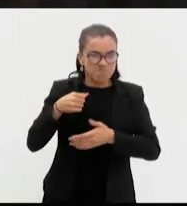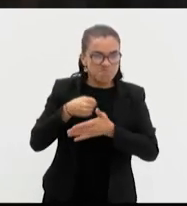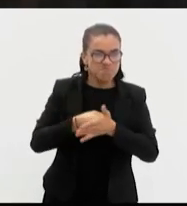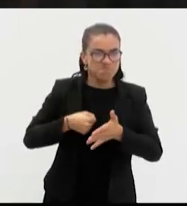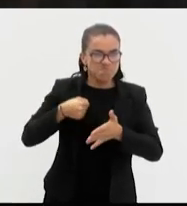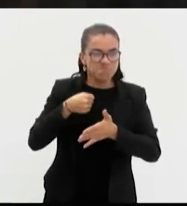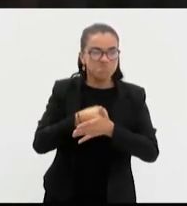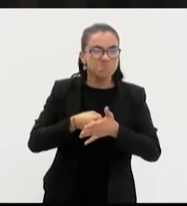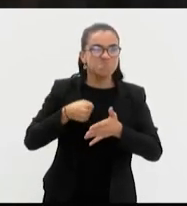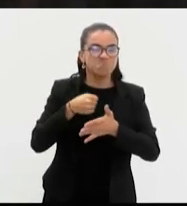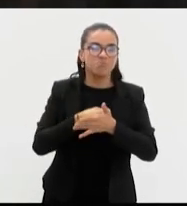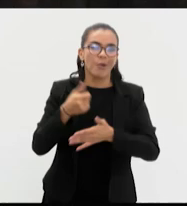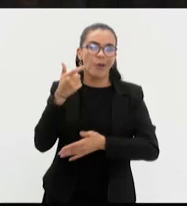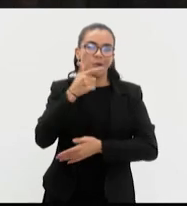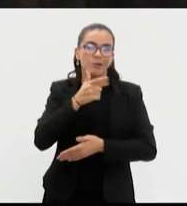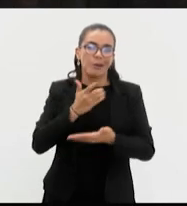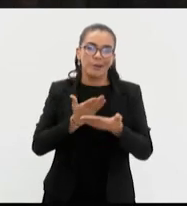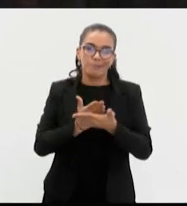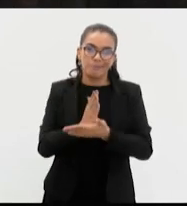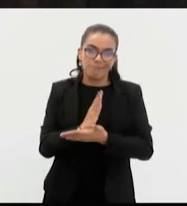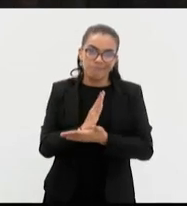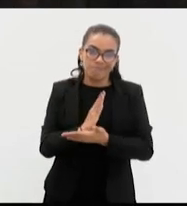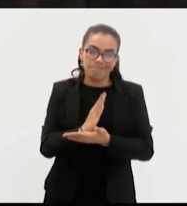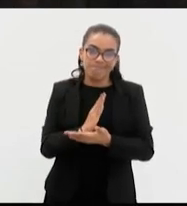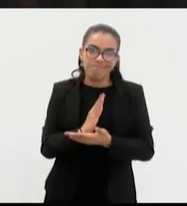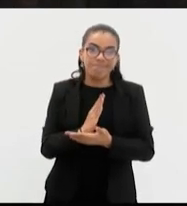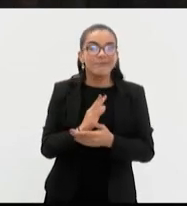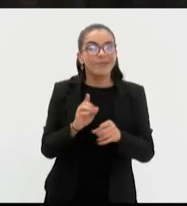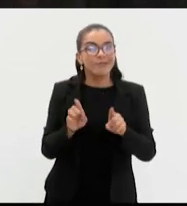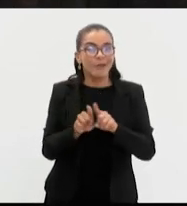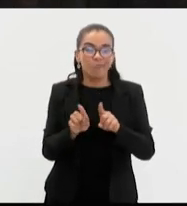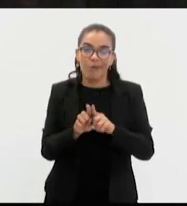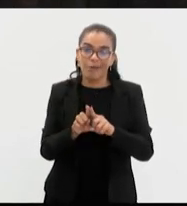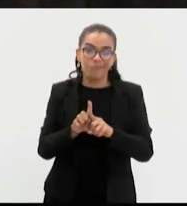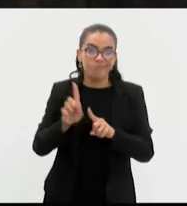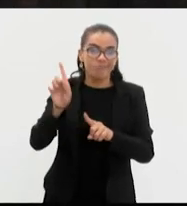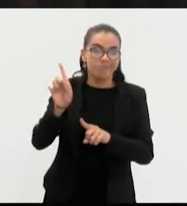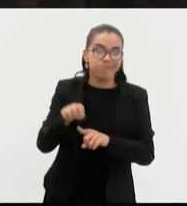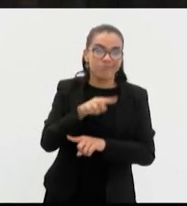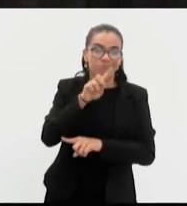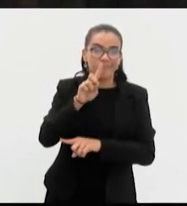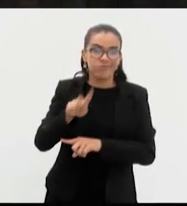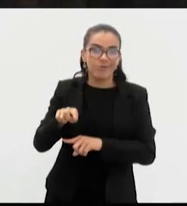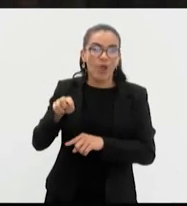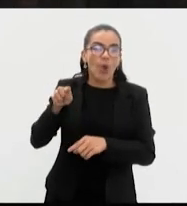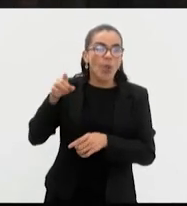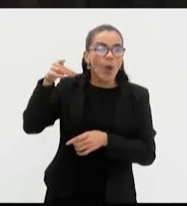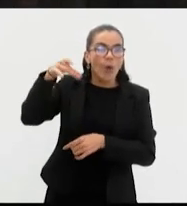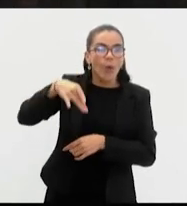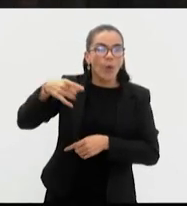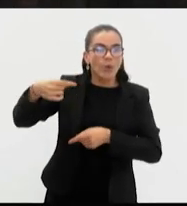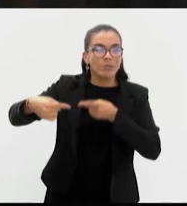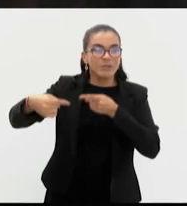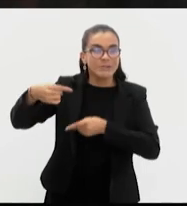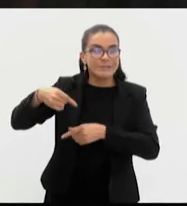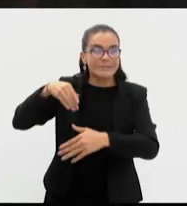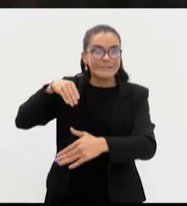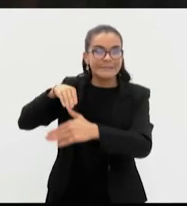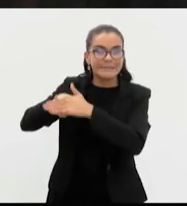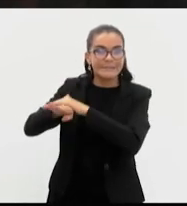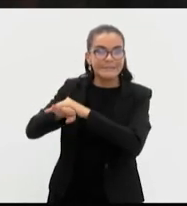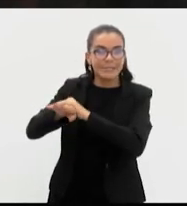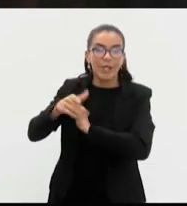para que fosse aprovado e foi rejeitado em segunda e última discussão e foi arquivo